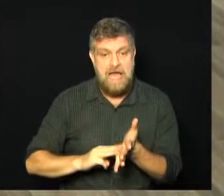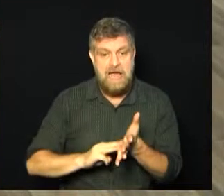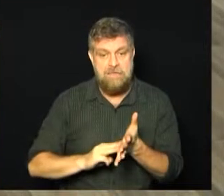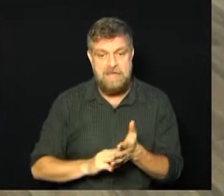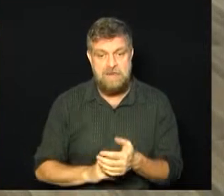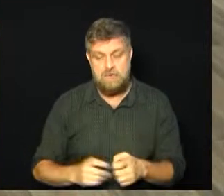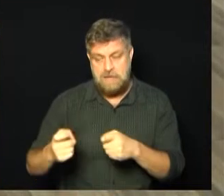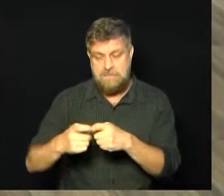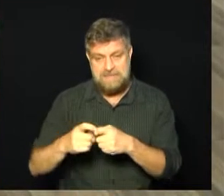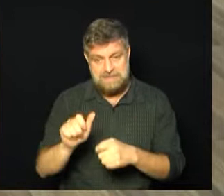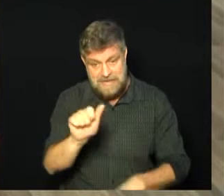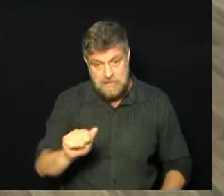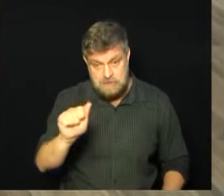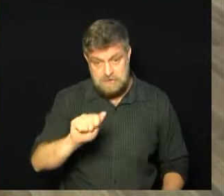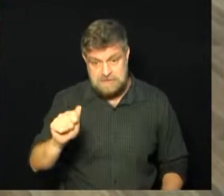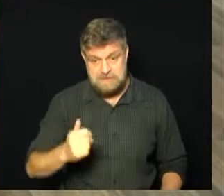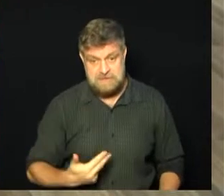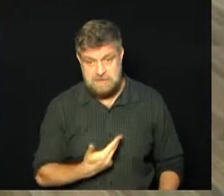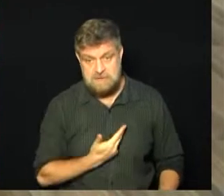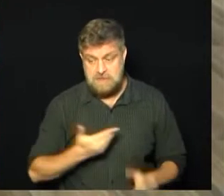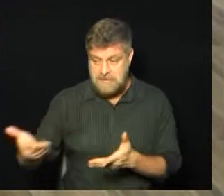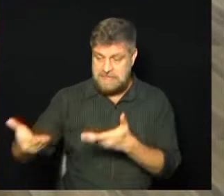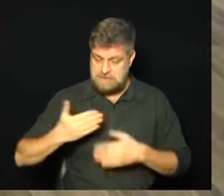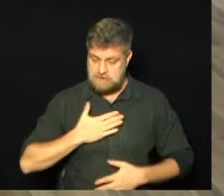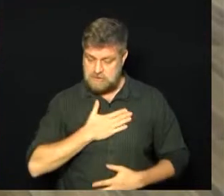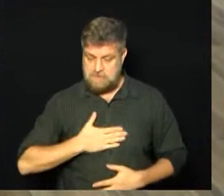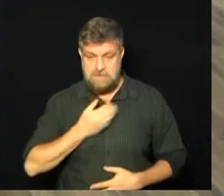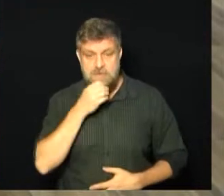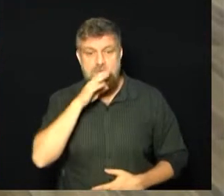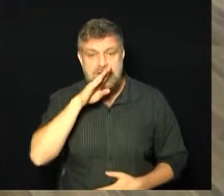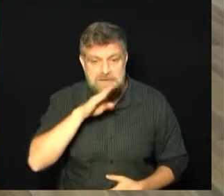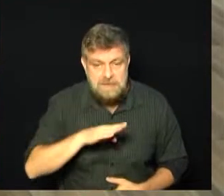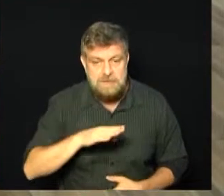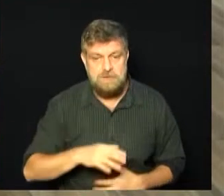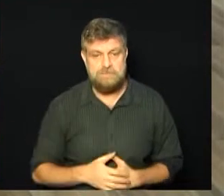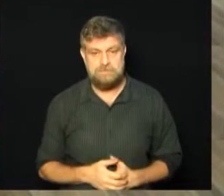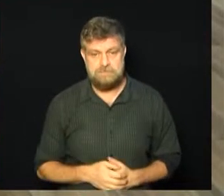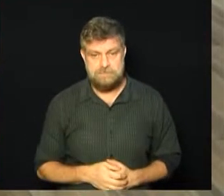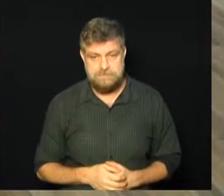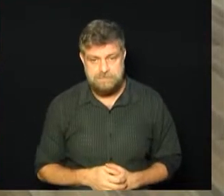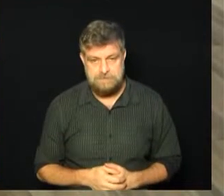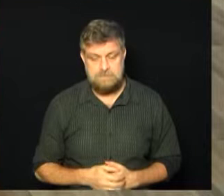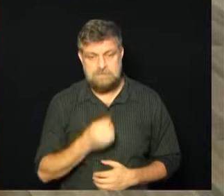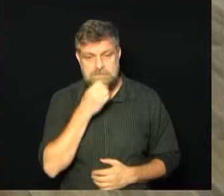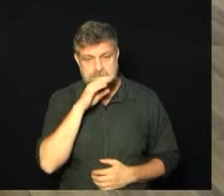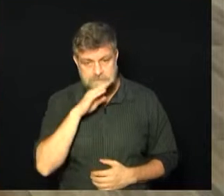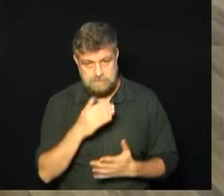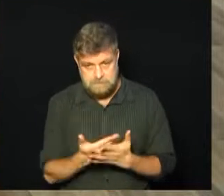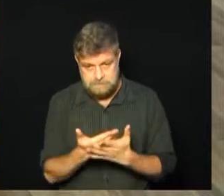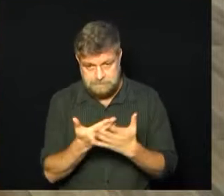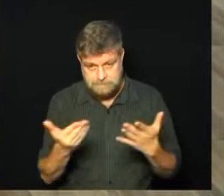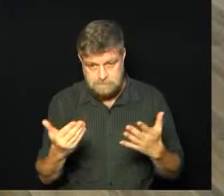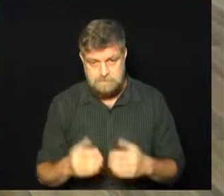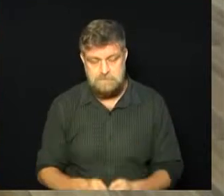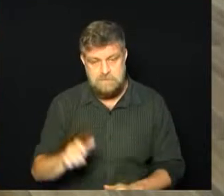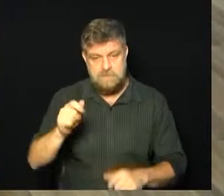Campinas, justamente para tratar desse tema. Seja bem-vindo, doutor André, uma boa tarde. Boa tarde a você e também boa tarde